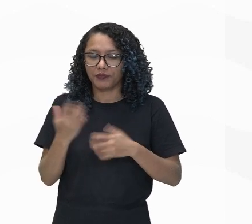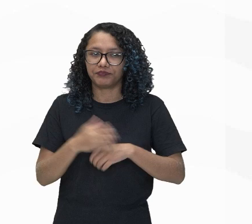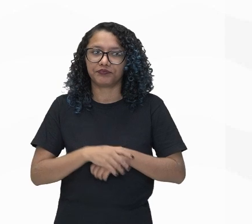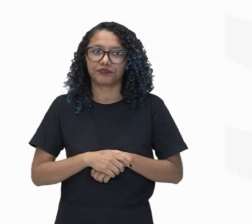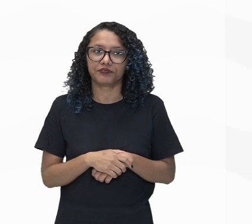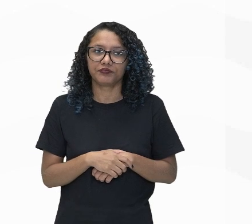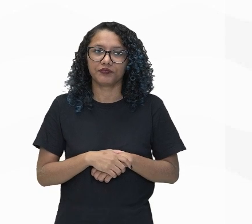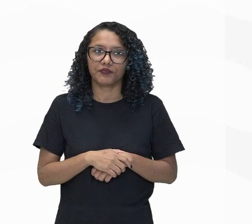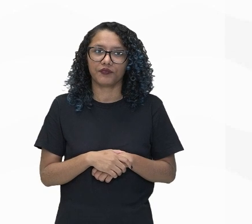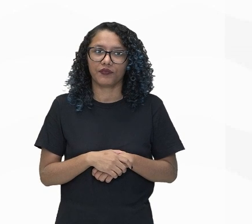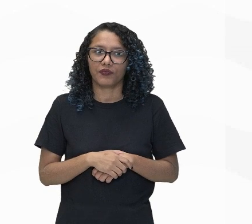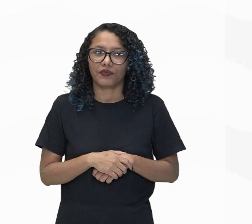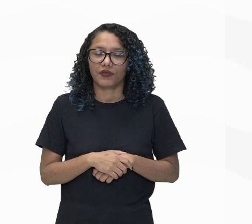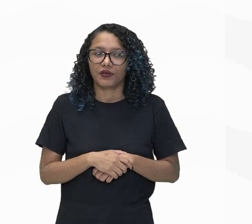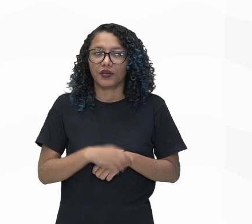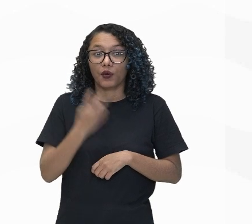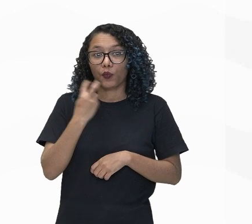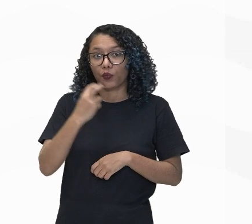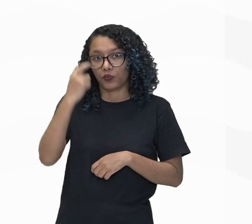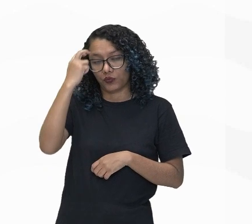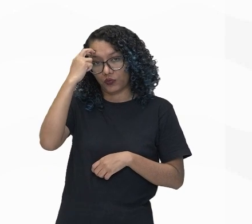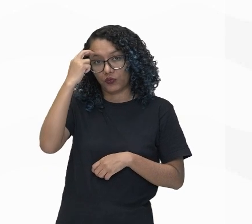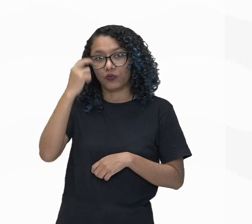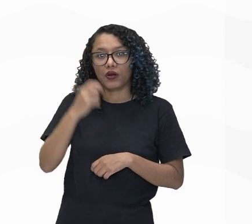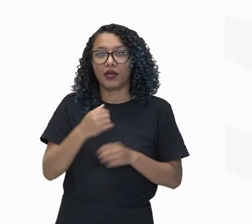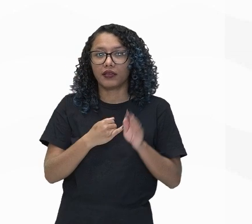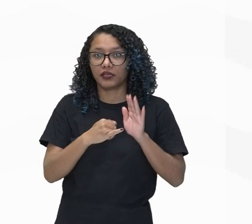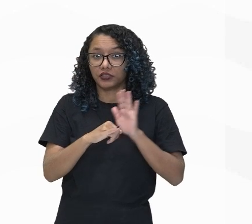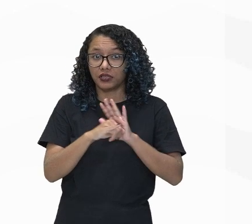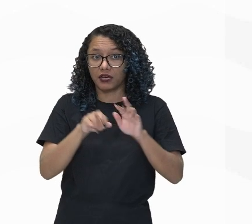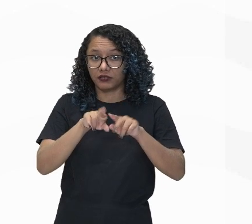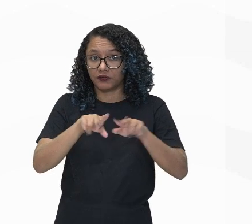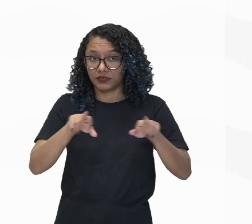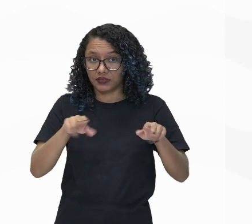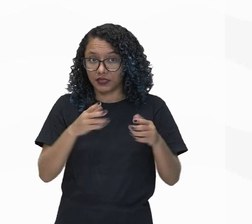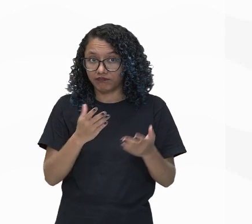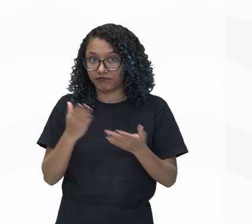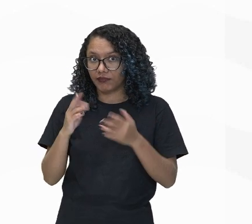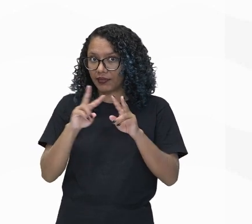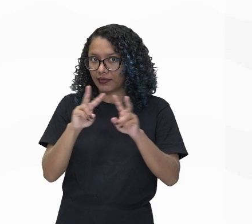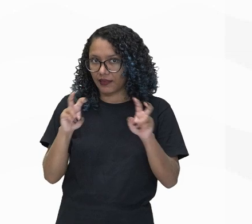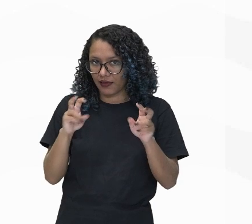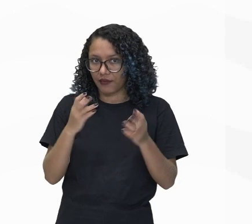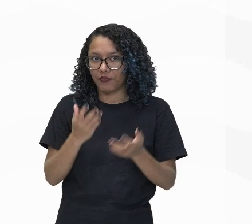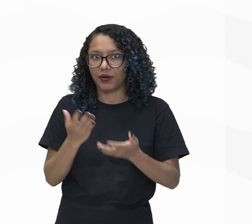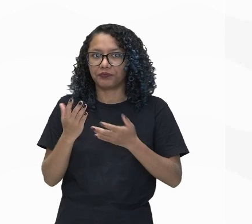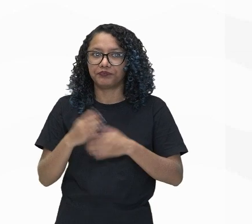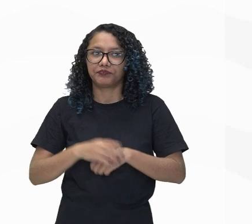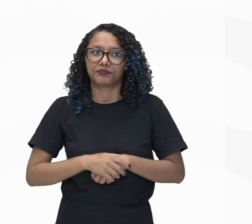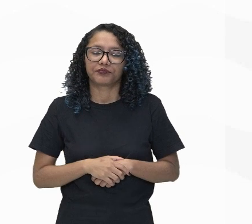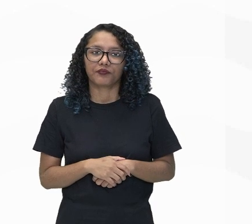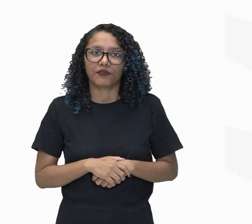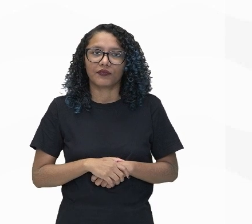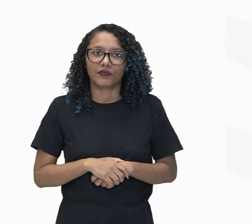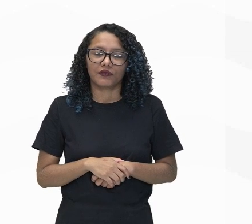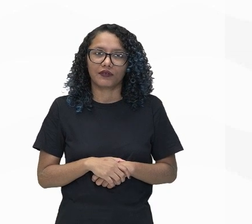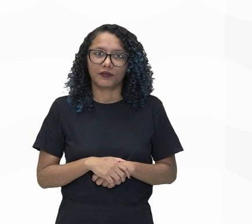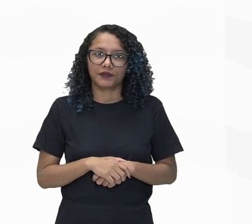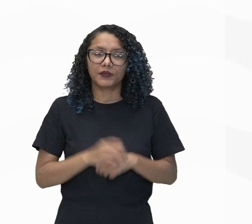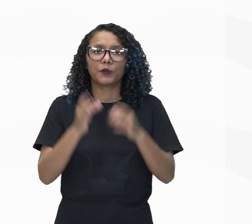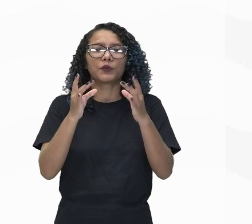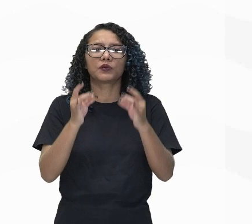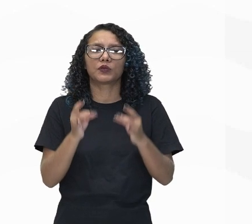aqui cultura, identidade e diversidade. Então, esse vai ser o objeto do conhecimento dessa aula. E